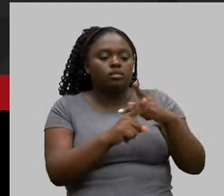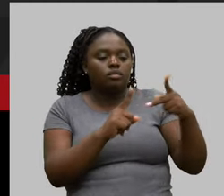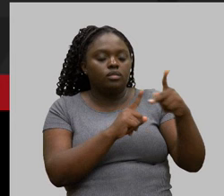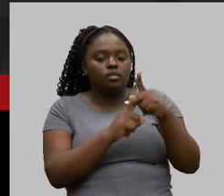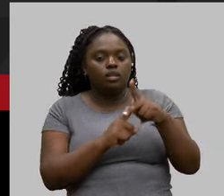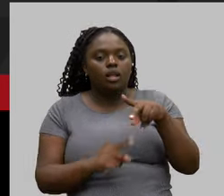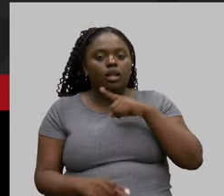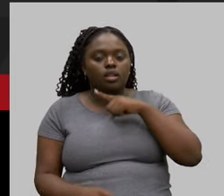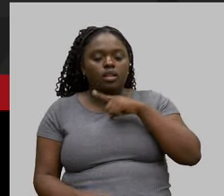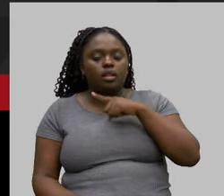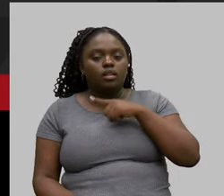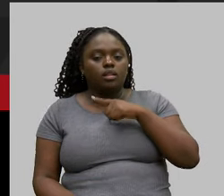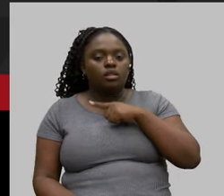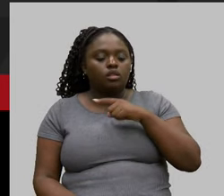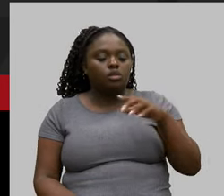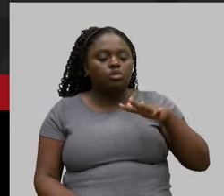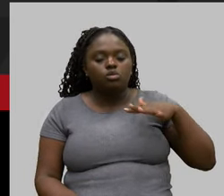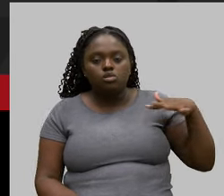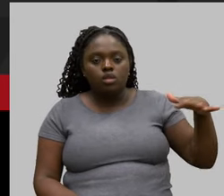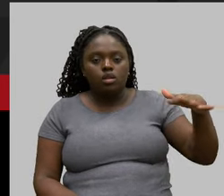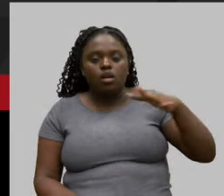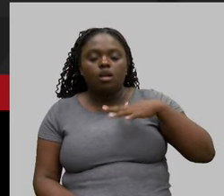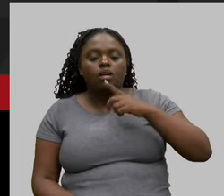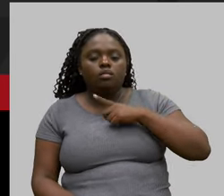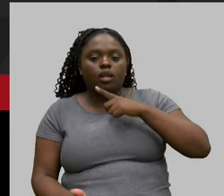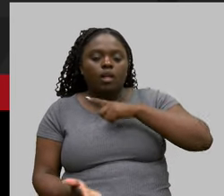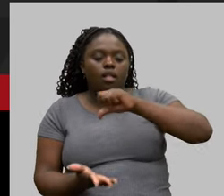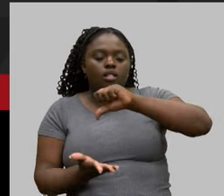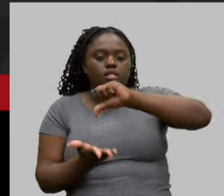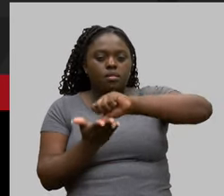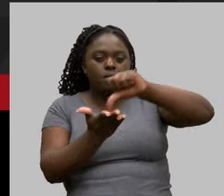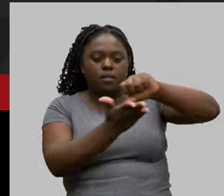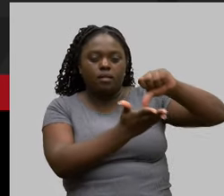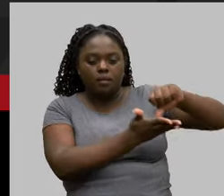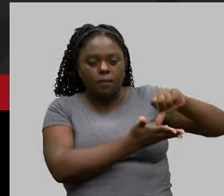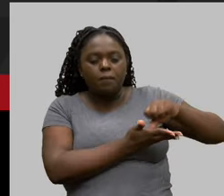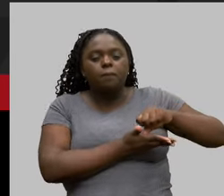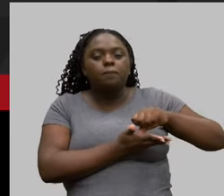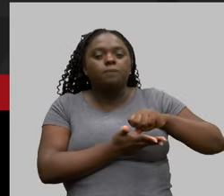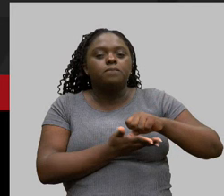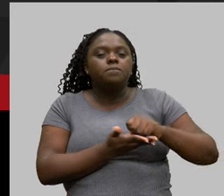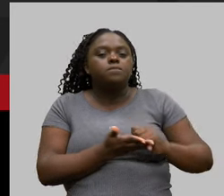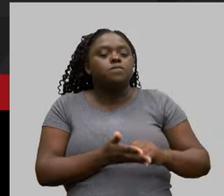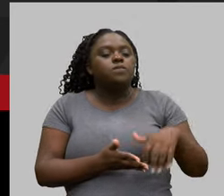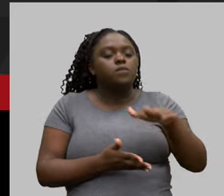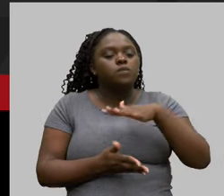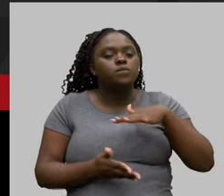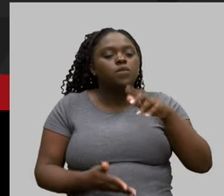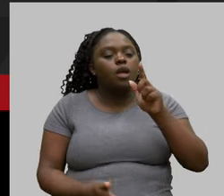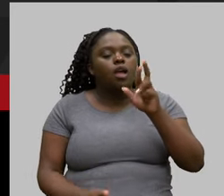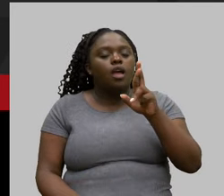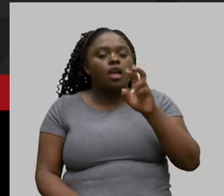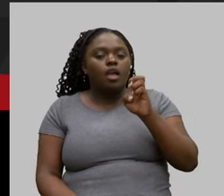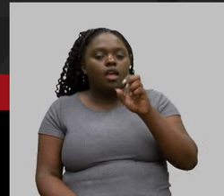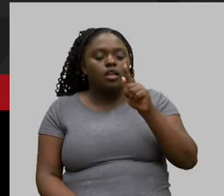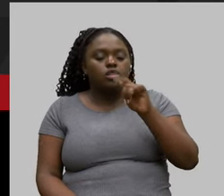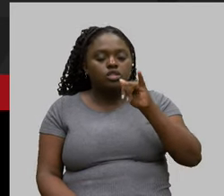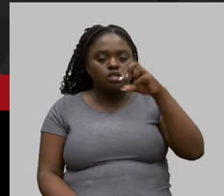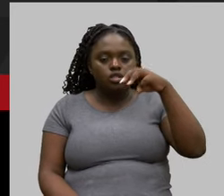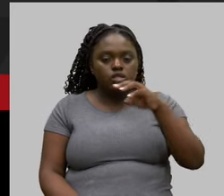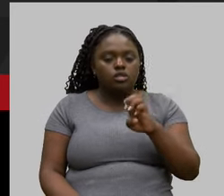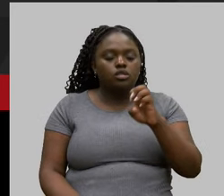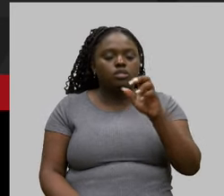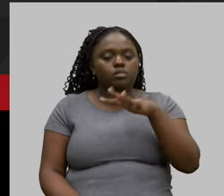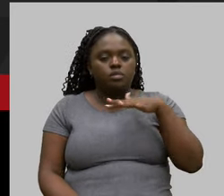do regime geral temos departamento que cuida das normas gerais do regime geral temos o departamento da saúde e ocupação né e